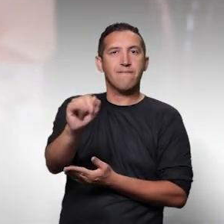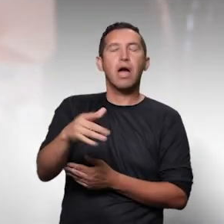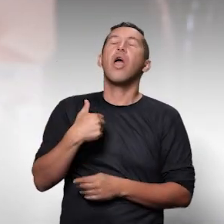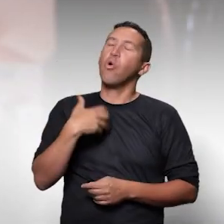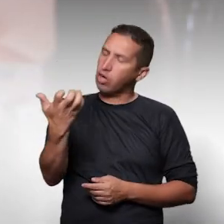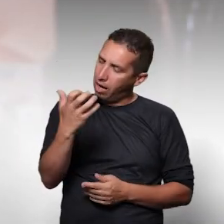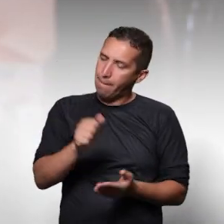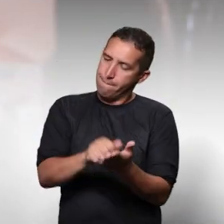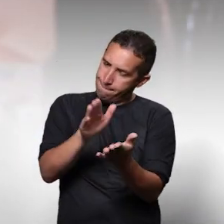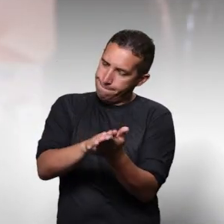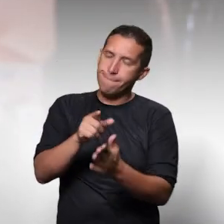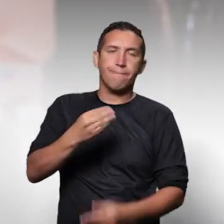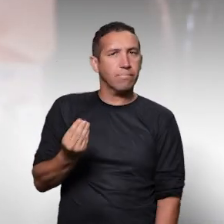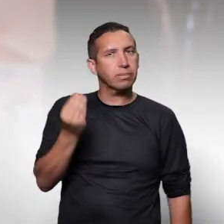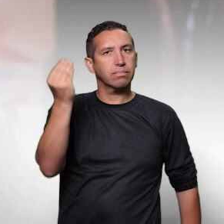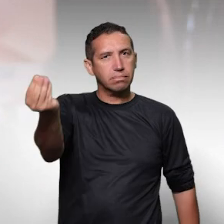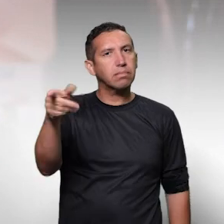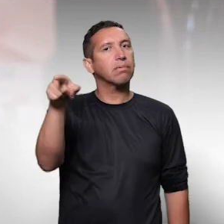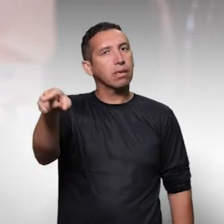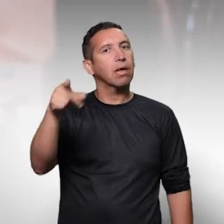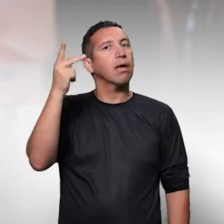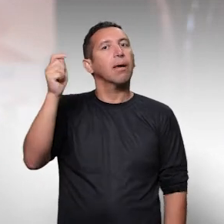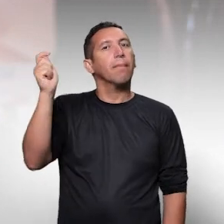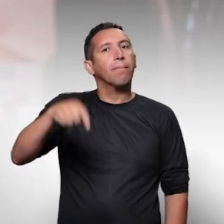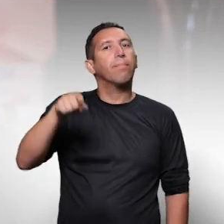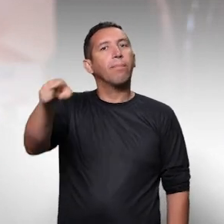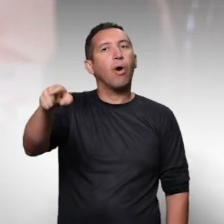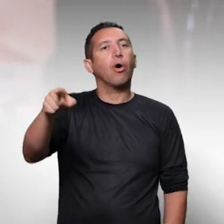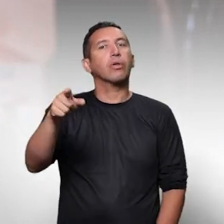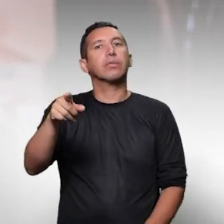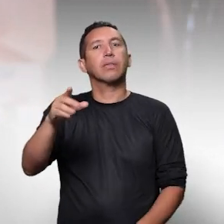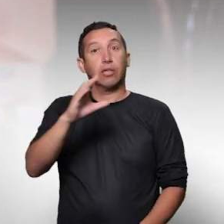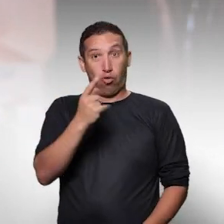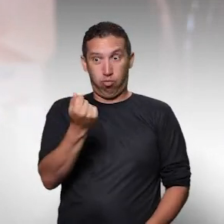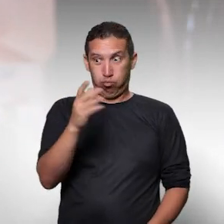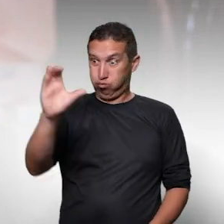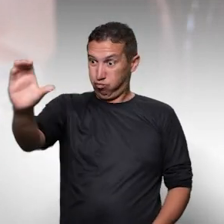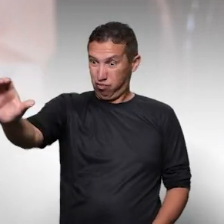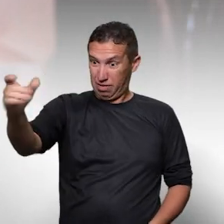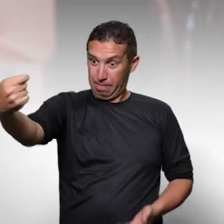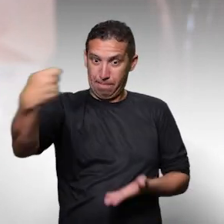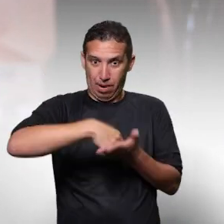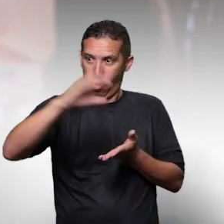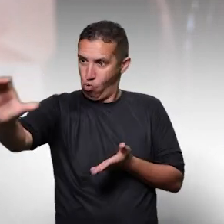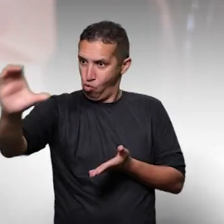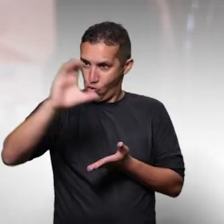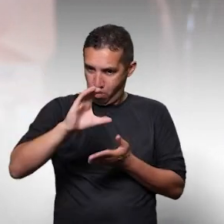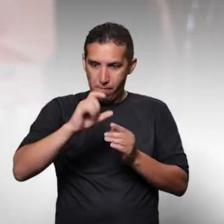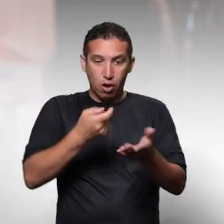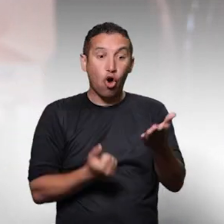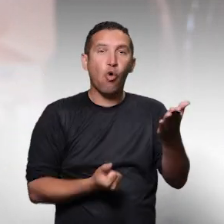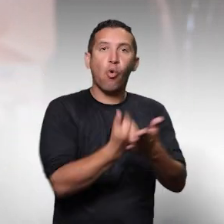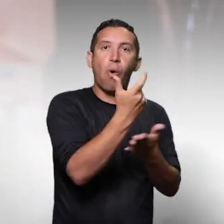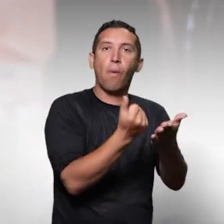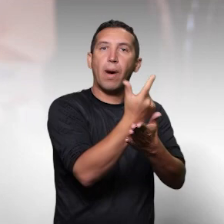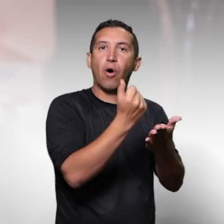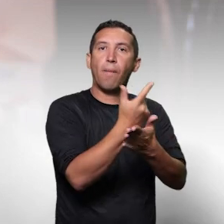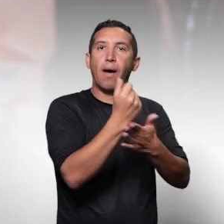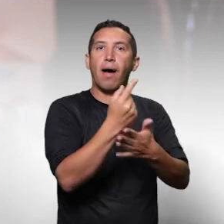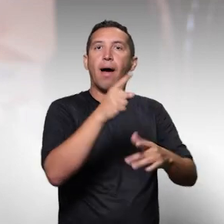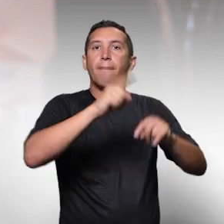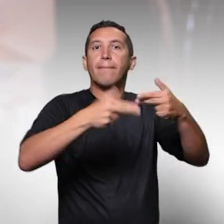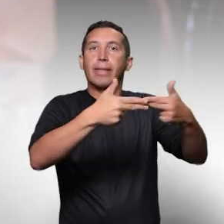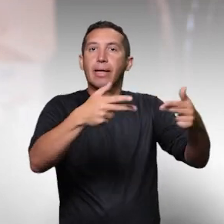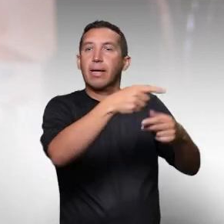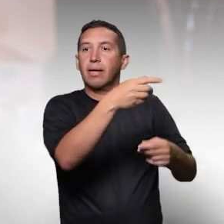que essa multa pudesse ser revestida na Compra dos medicamentos que estão em falta constantemente para que nós possamos